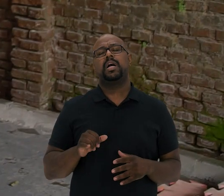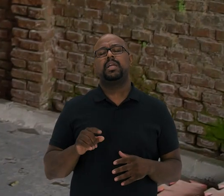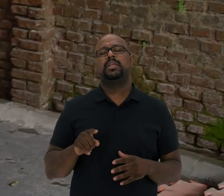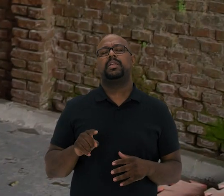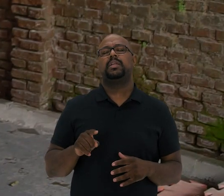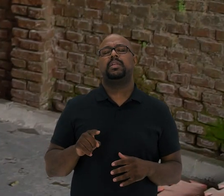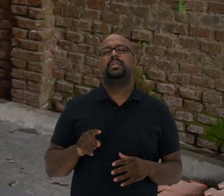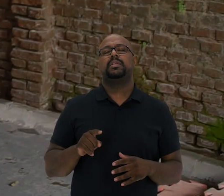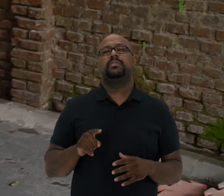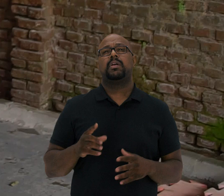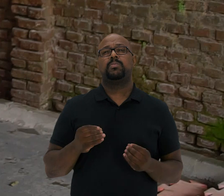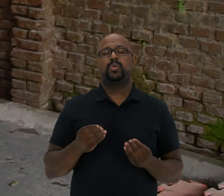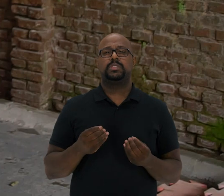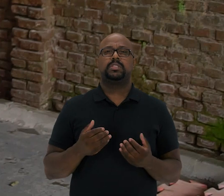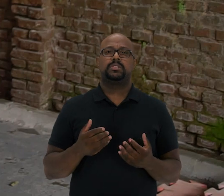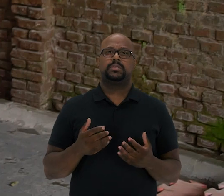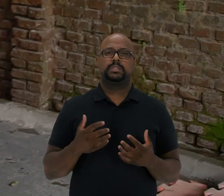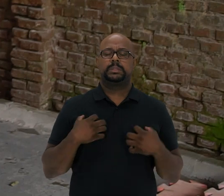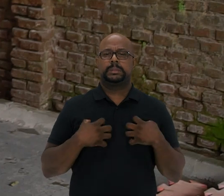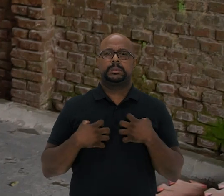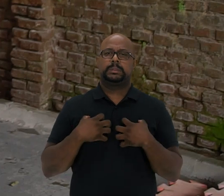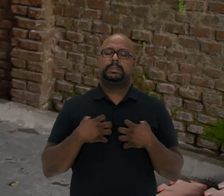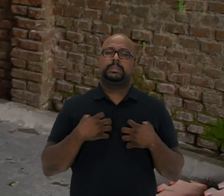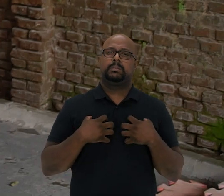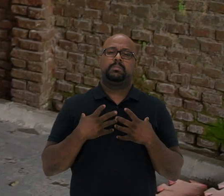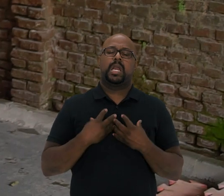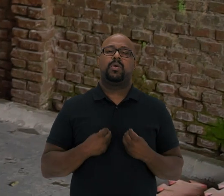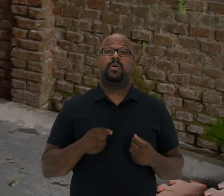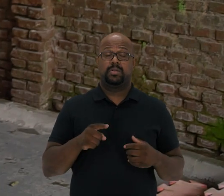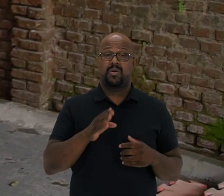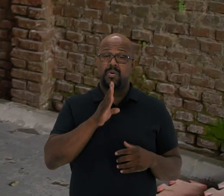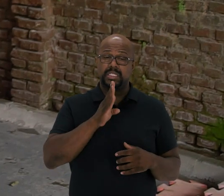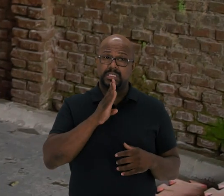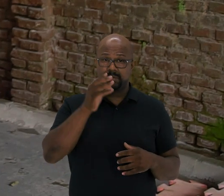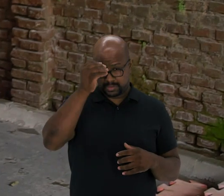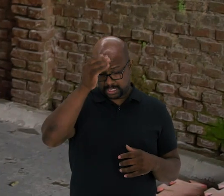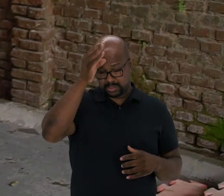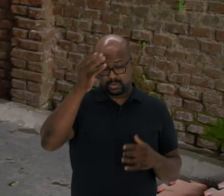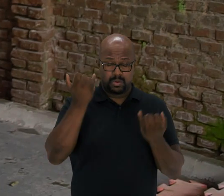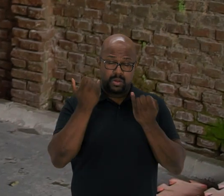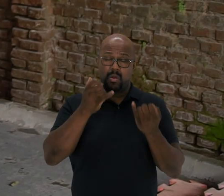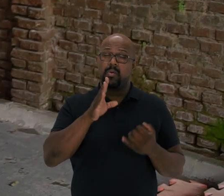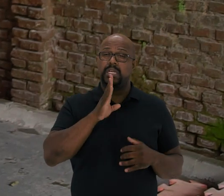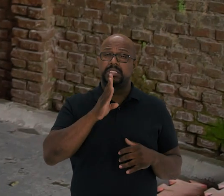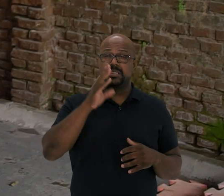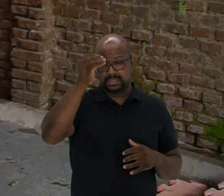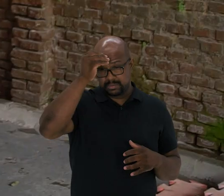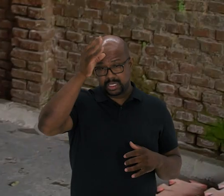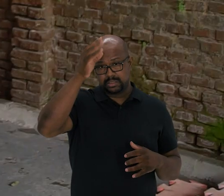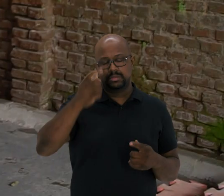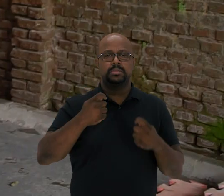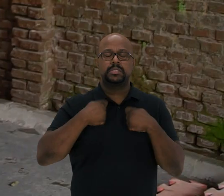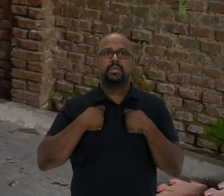vai causar muitas mágoas. Eu volto a dizer assim, o conhecimento, e